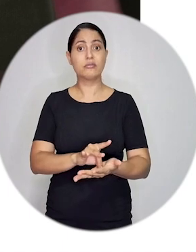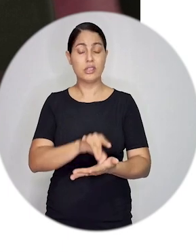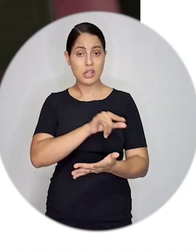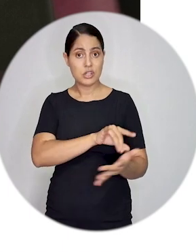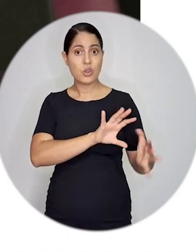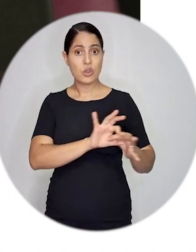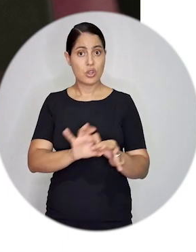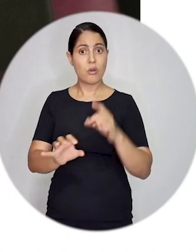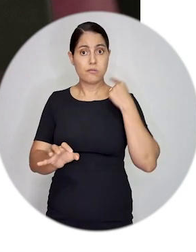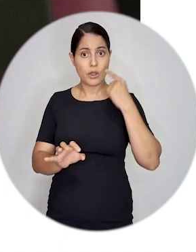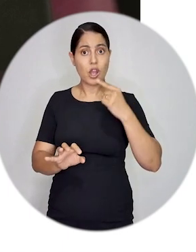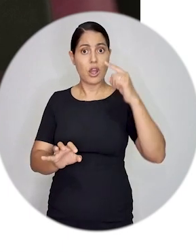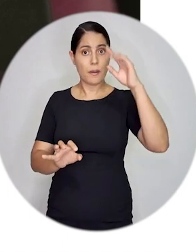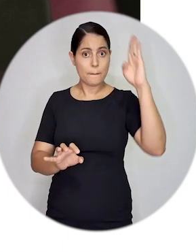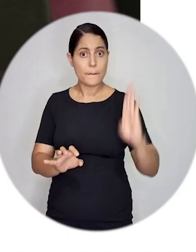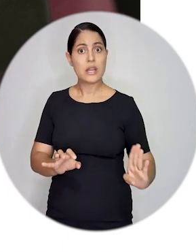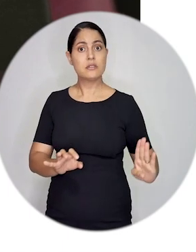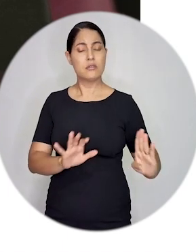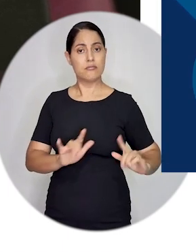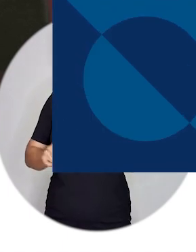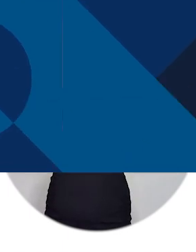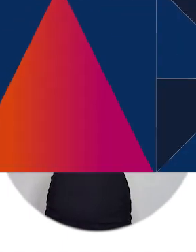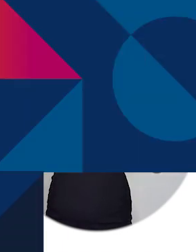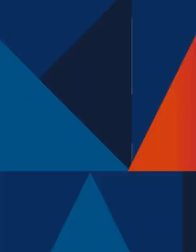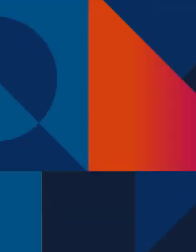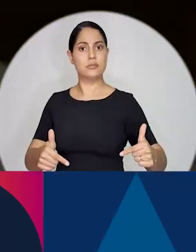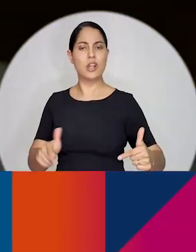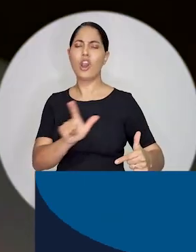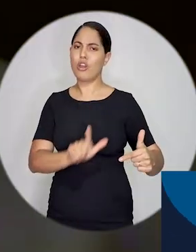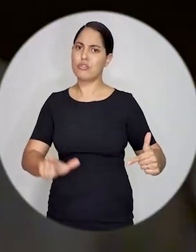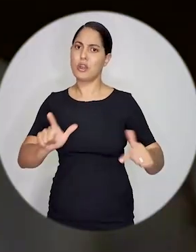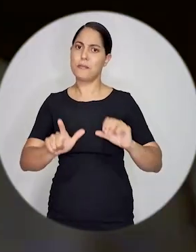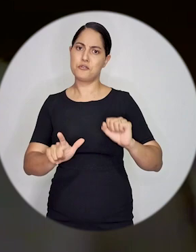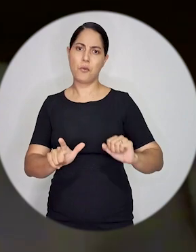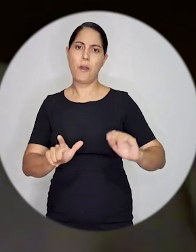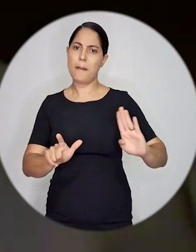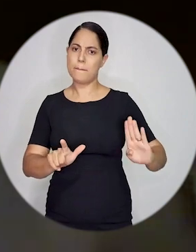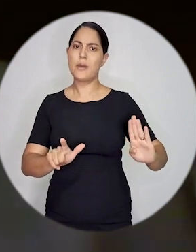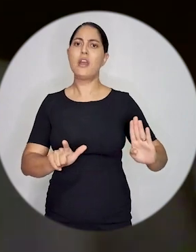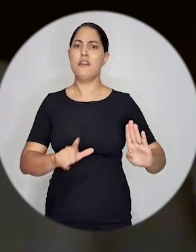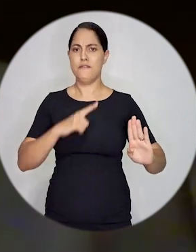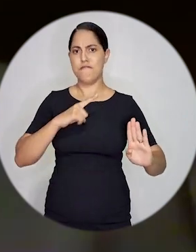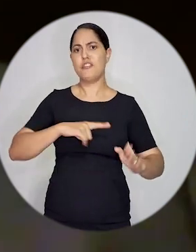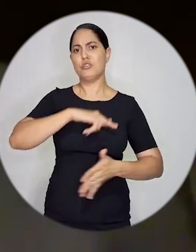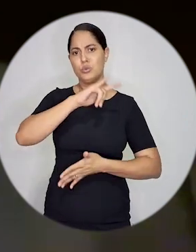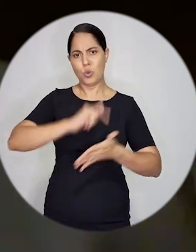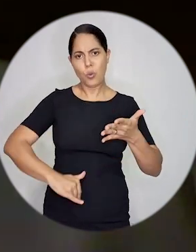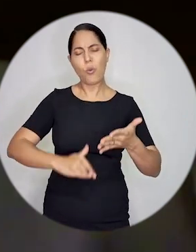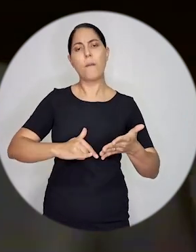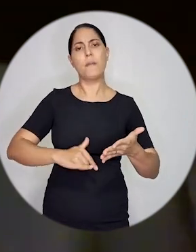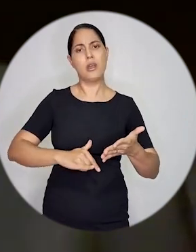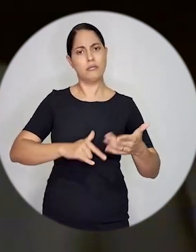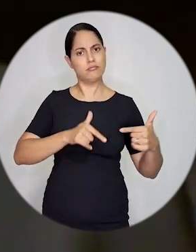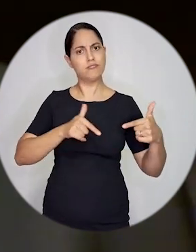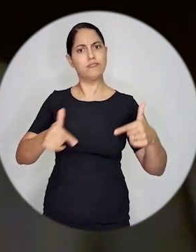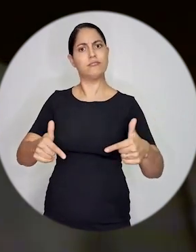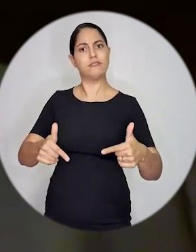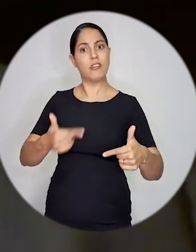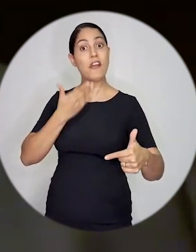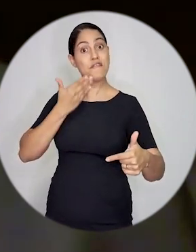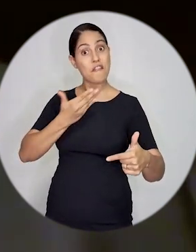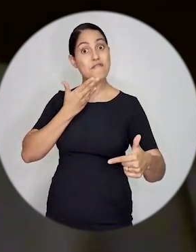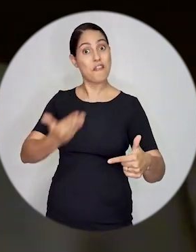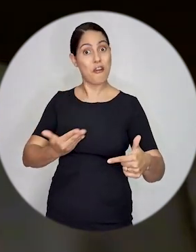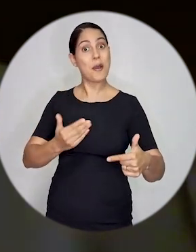a manifestação da Advocacia Nacional. E a OAB prontamente fez um parecer, fez a sua manifestação